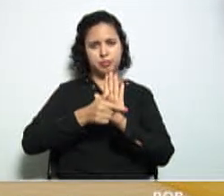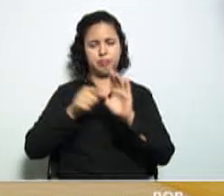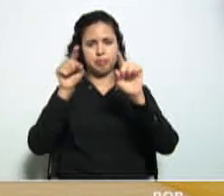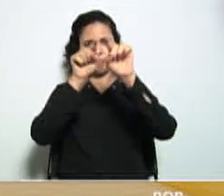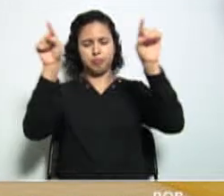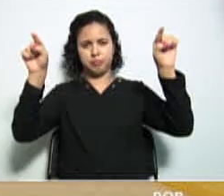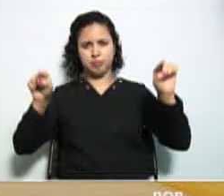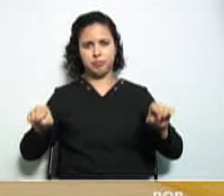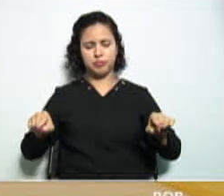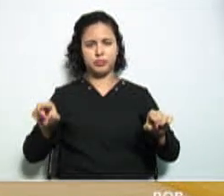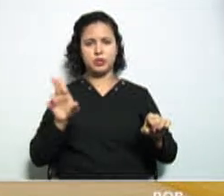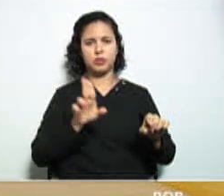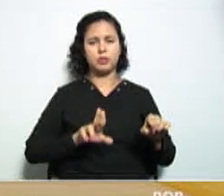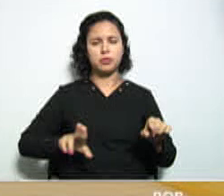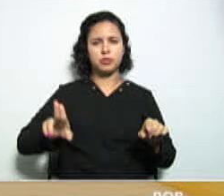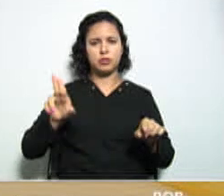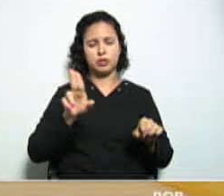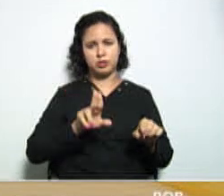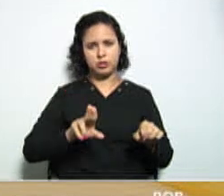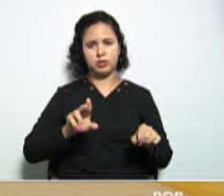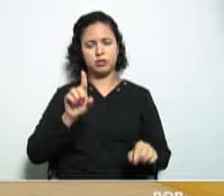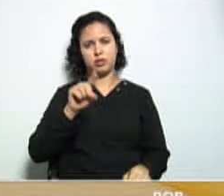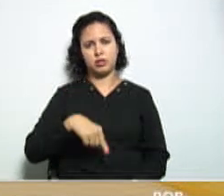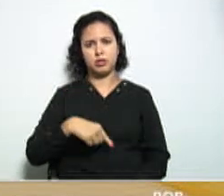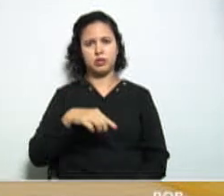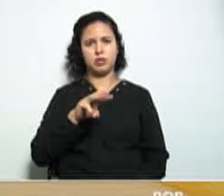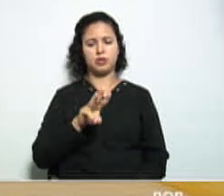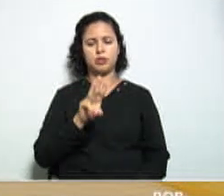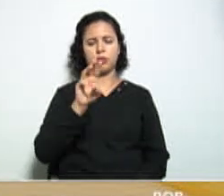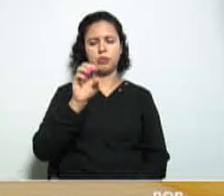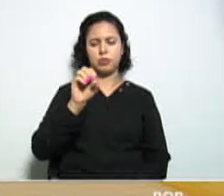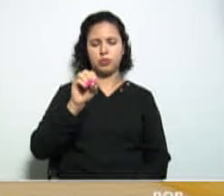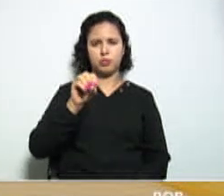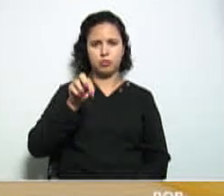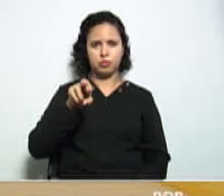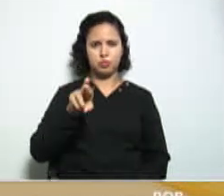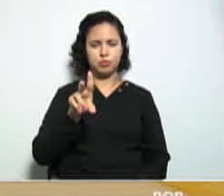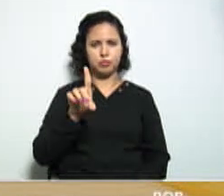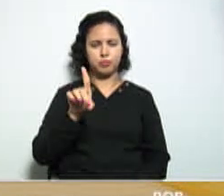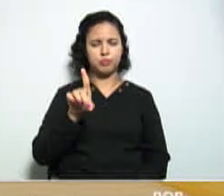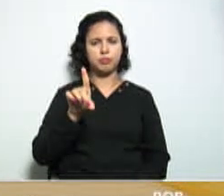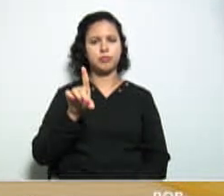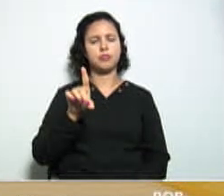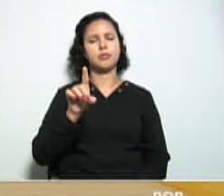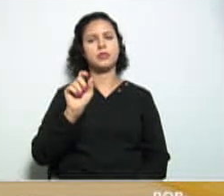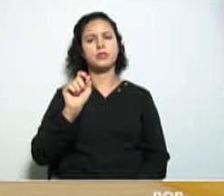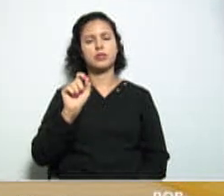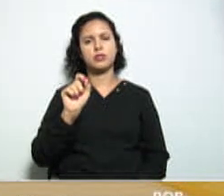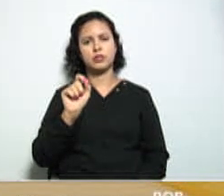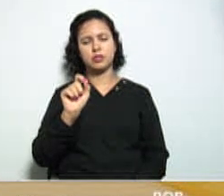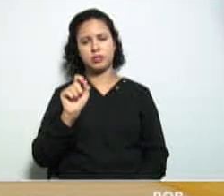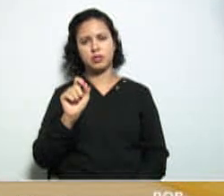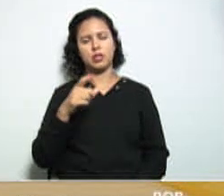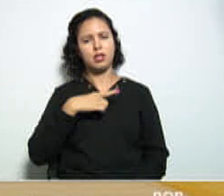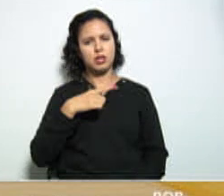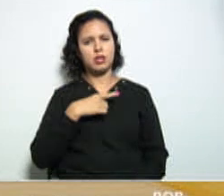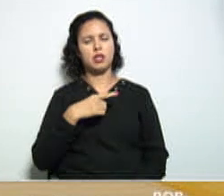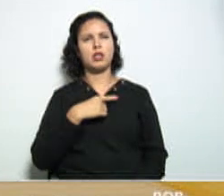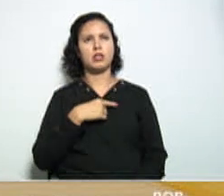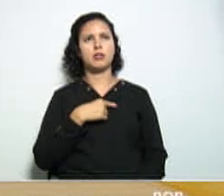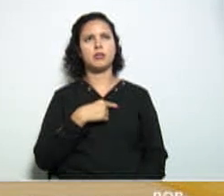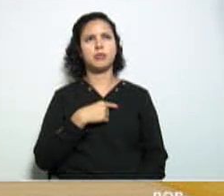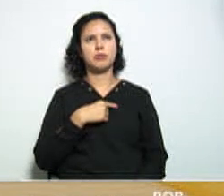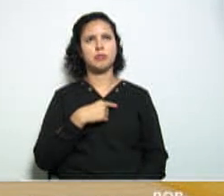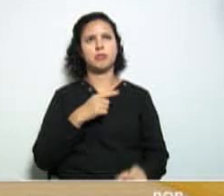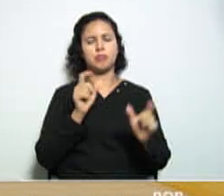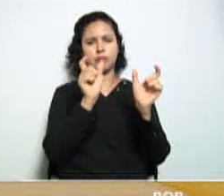isso, estamos utilizando o editor de texto do Word, do Microsoft Office. Nele, nós temos várias abas aqui no